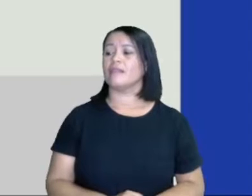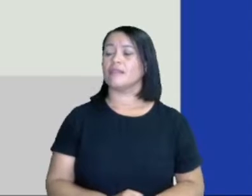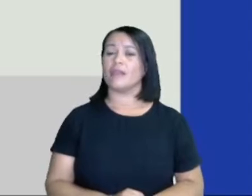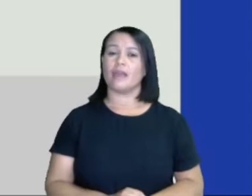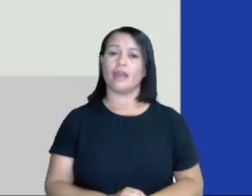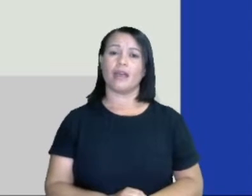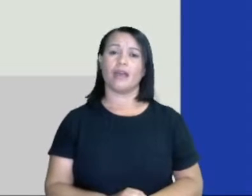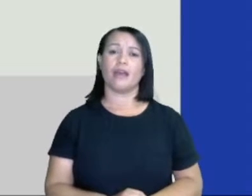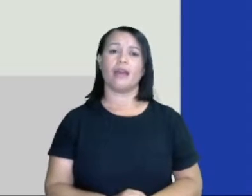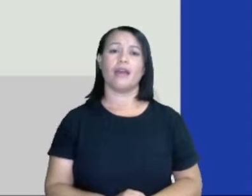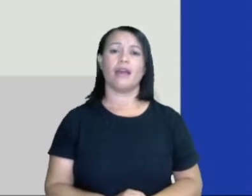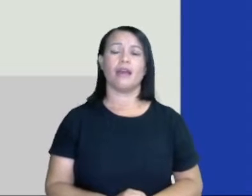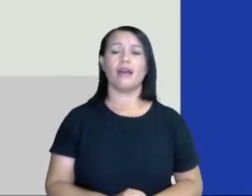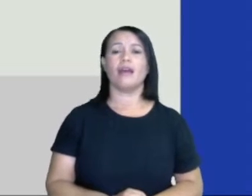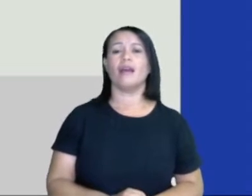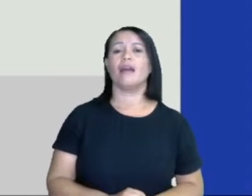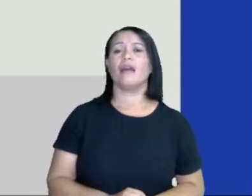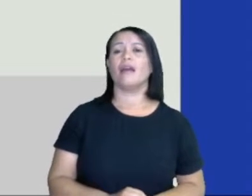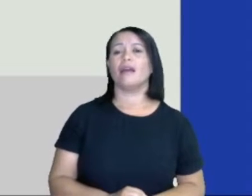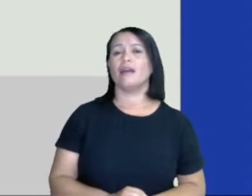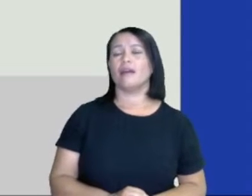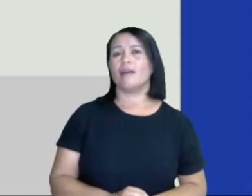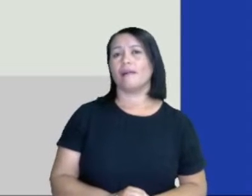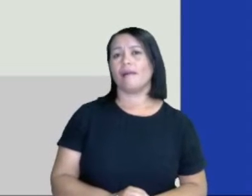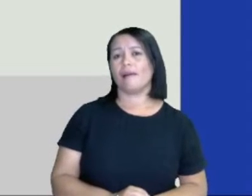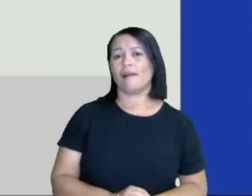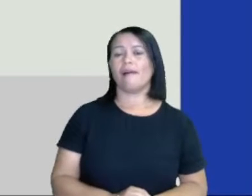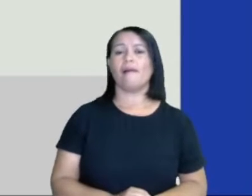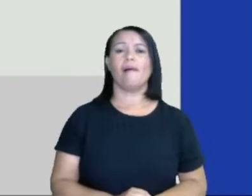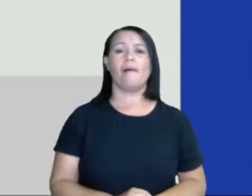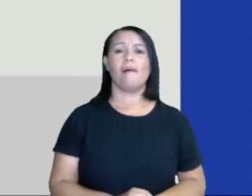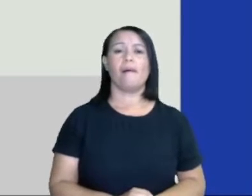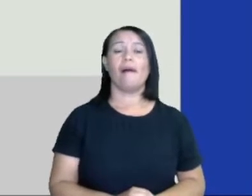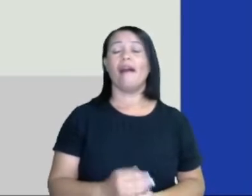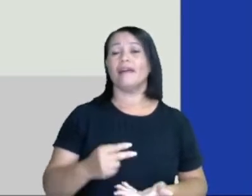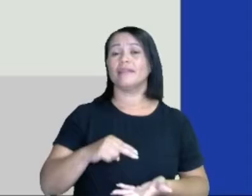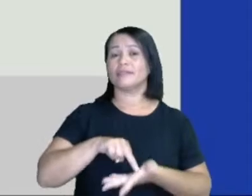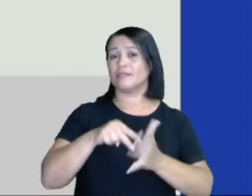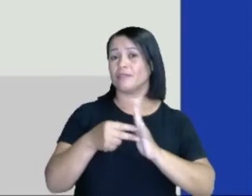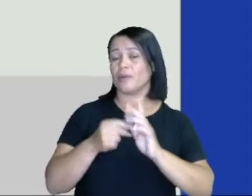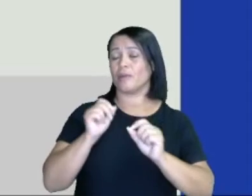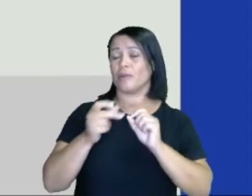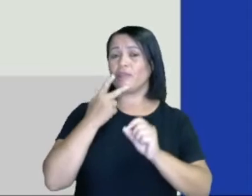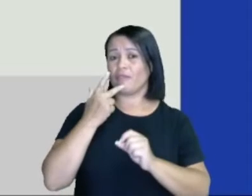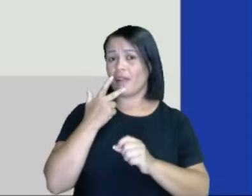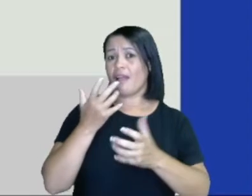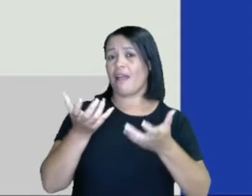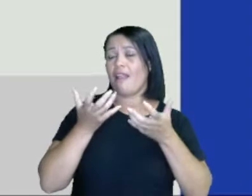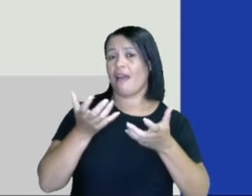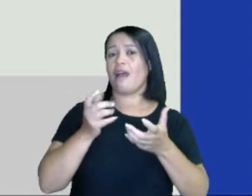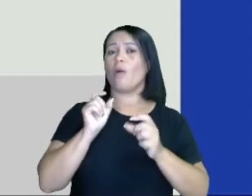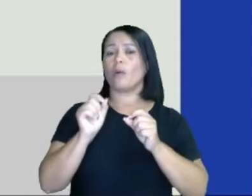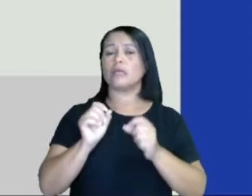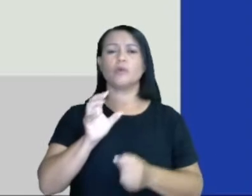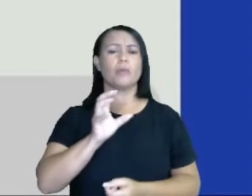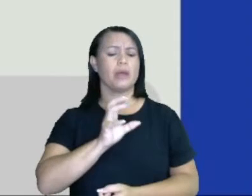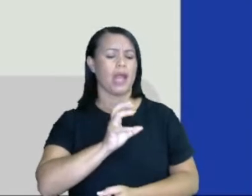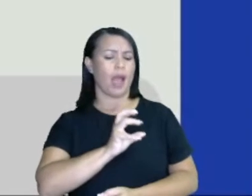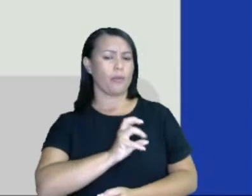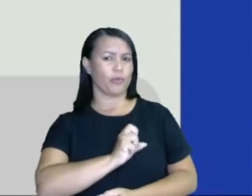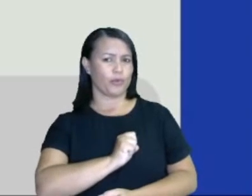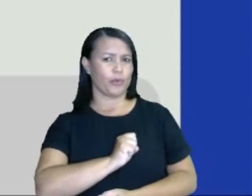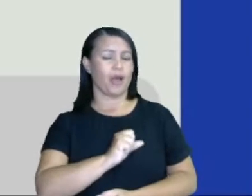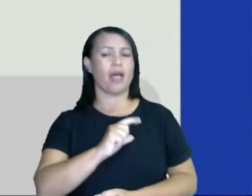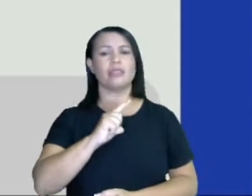estranha, me surpreende ou me alucina. Quando a gente quer falar sobre amor, a